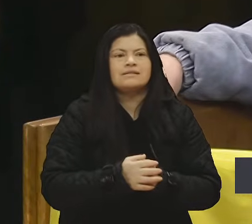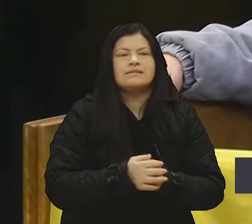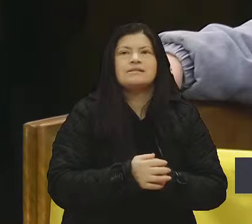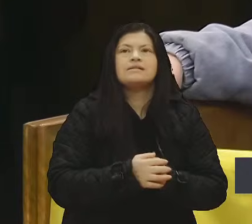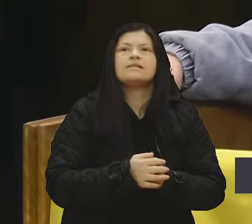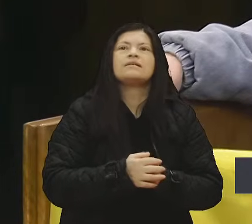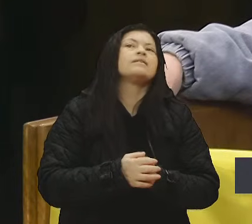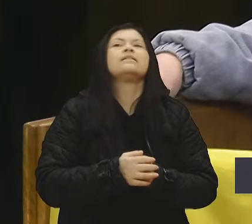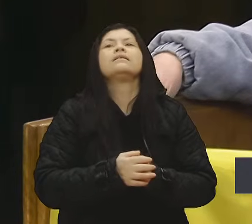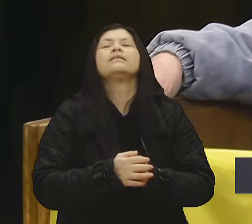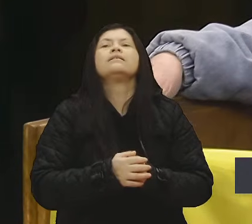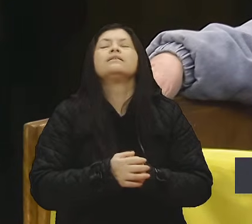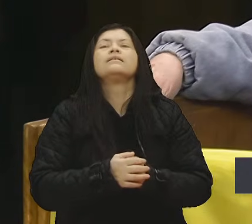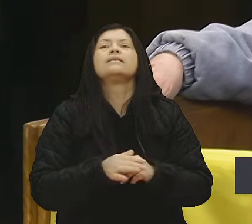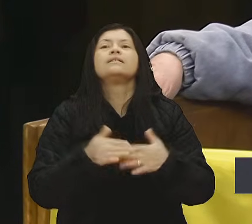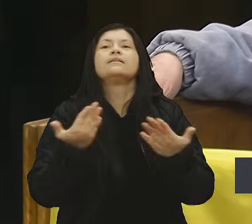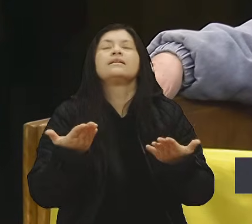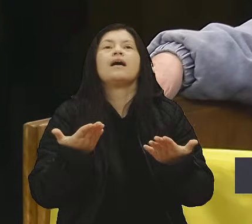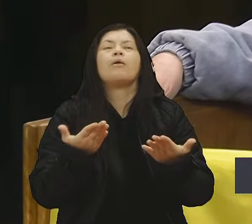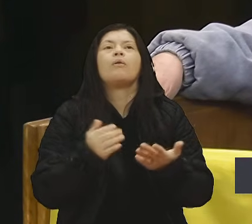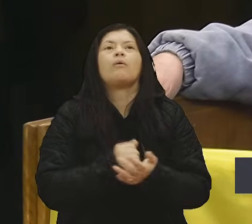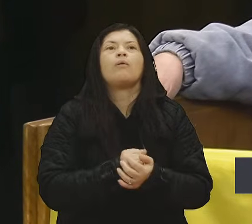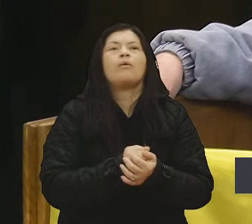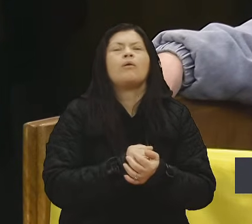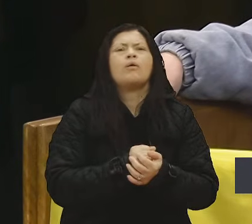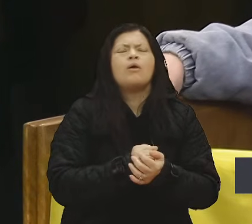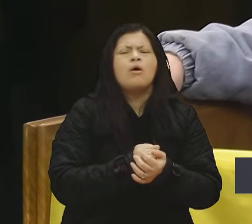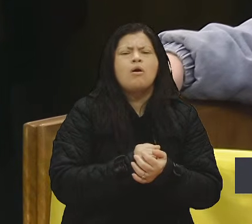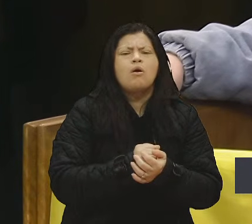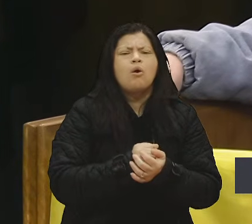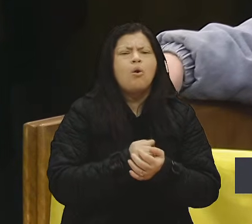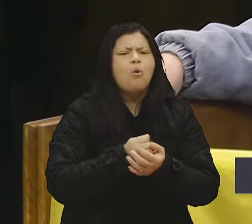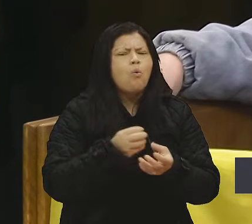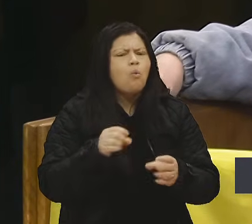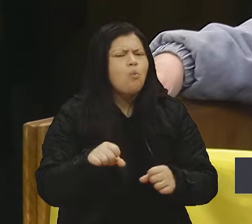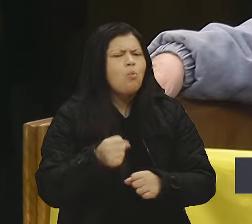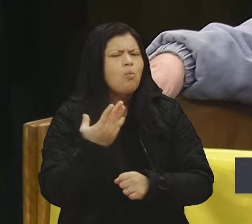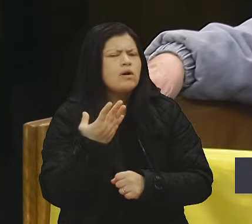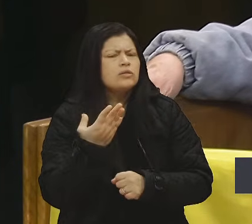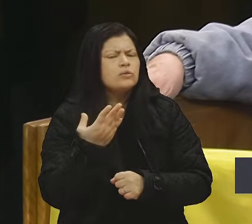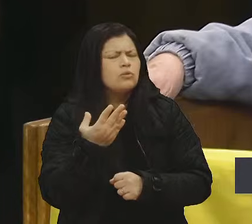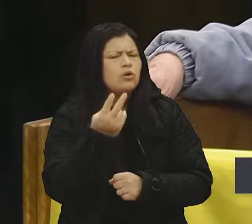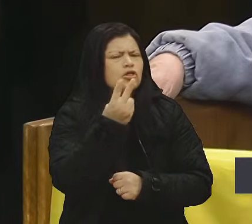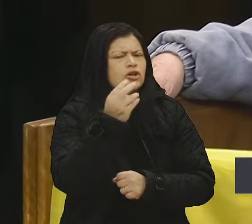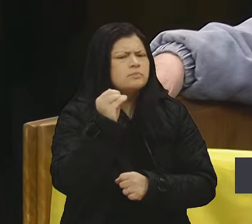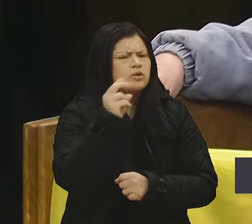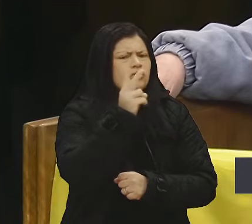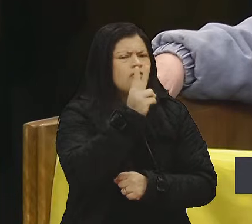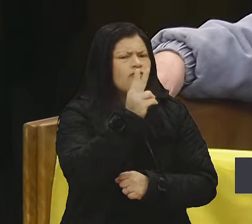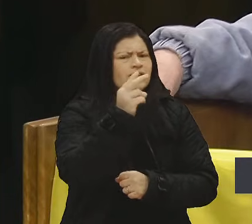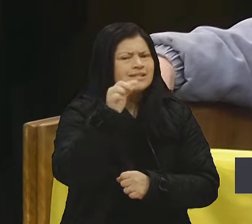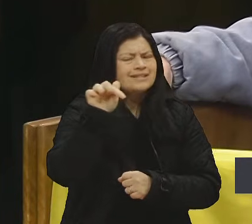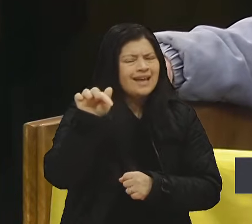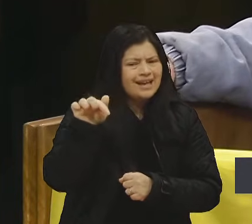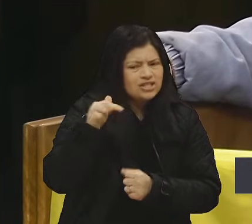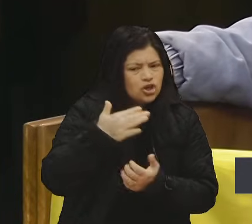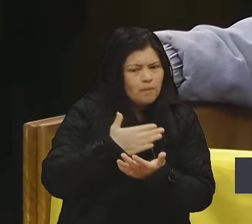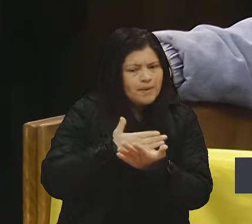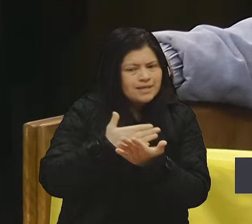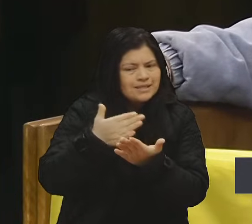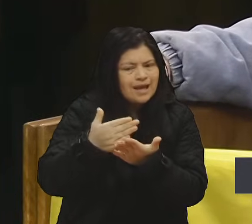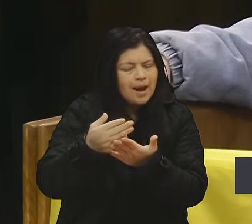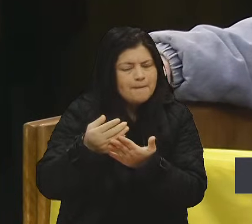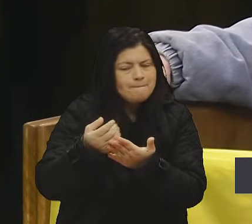4,8 bi que começa em 27. Quando termina, e nós temos que começar a pagar